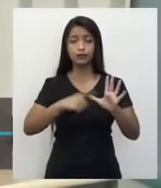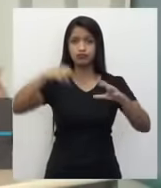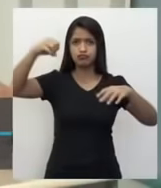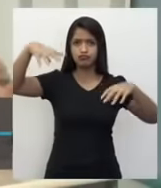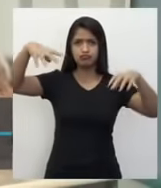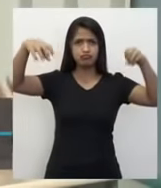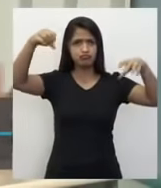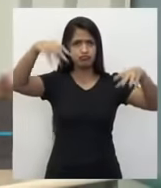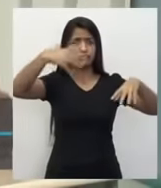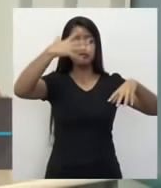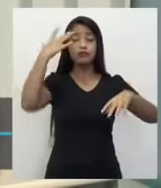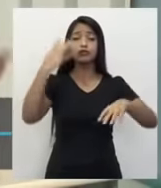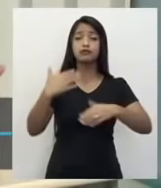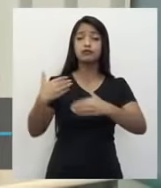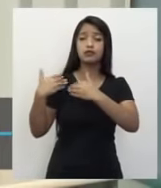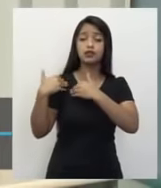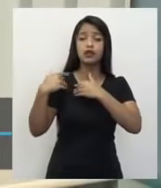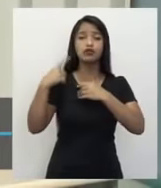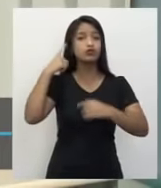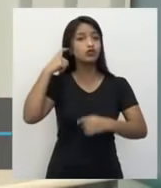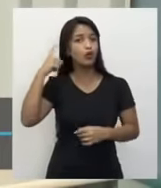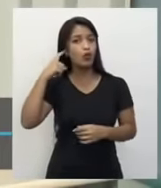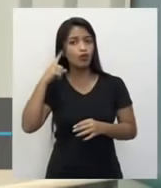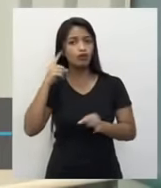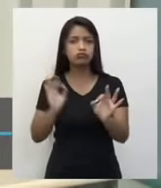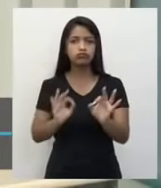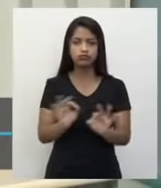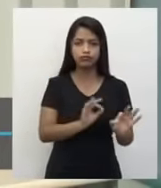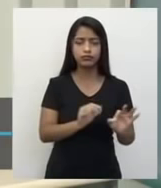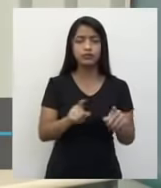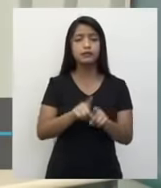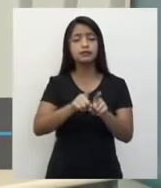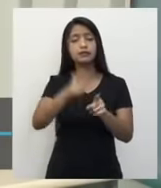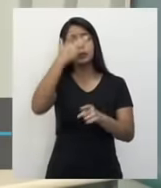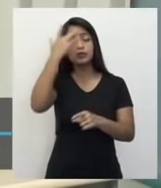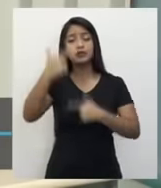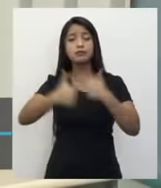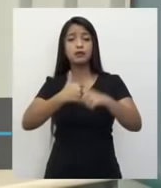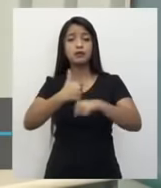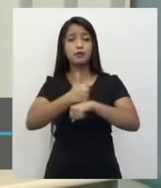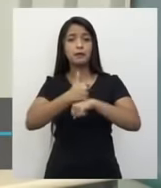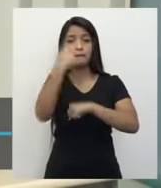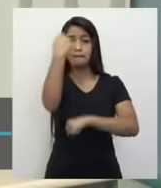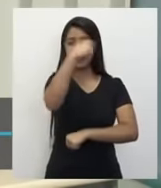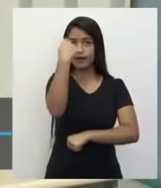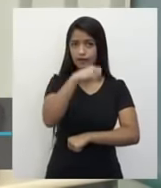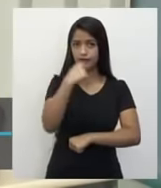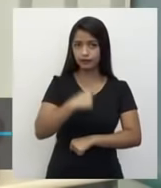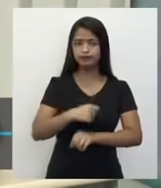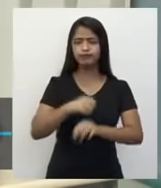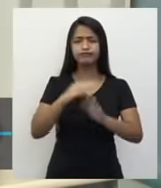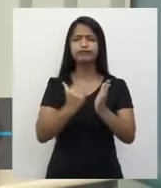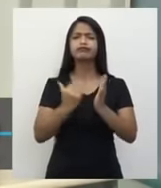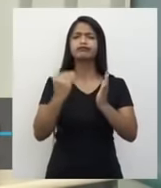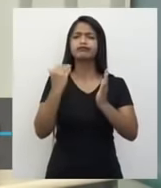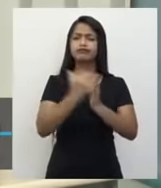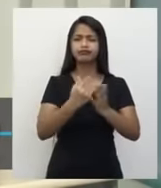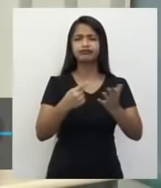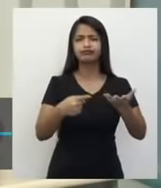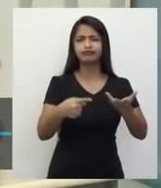direção, tem apresentador, tem narrador, tem muito mais coisa, gente, para formar uma peça